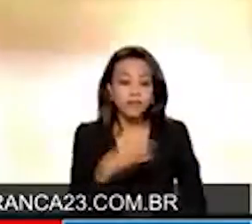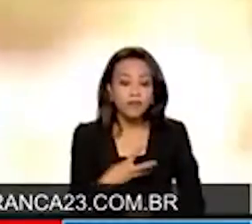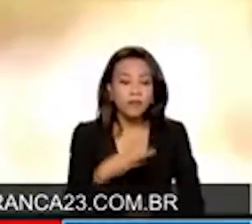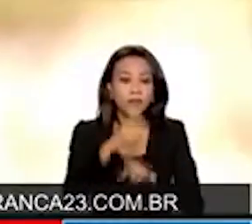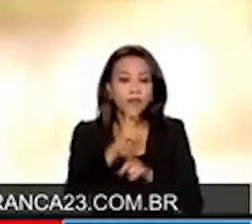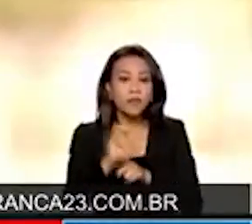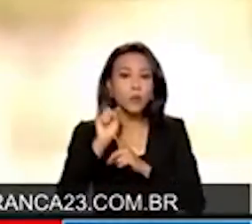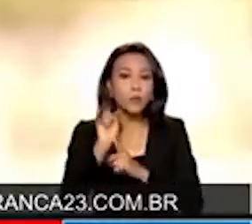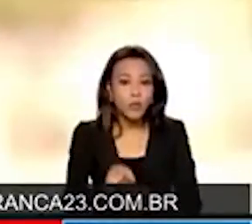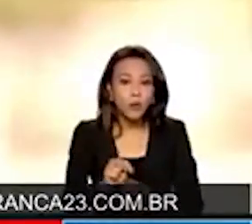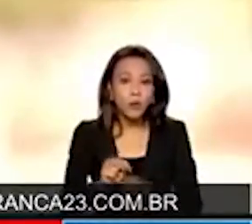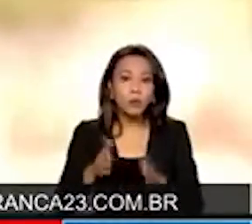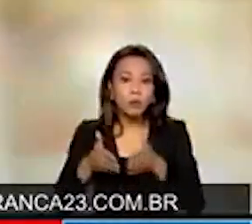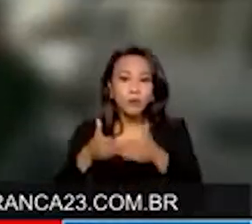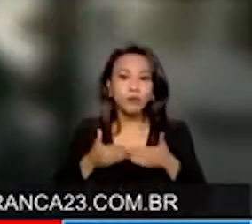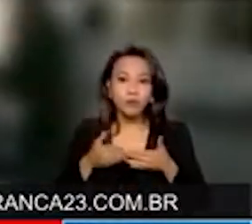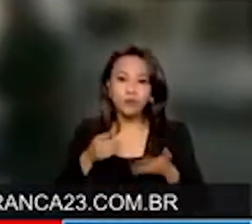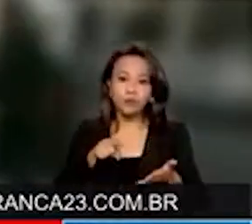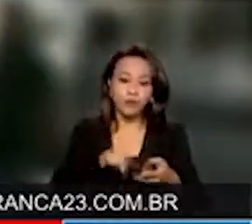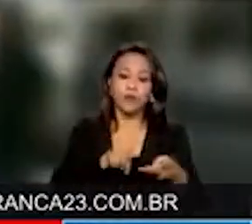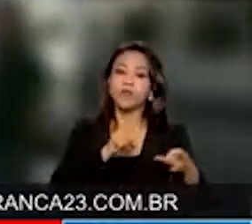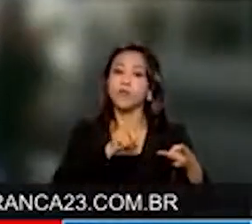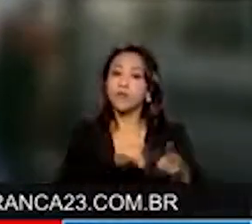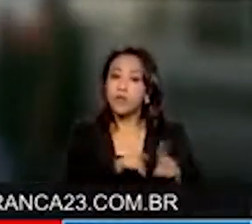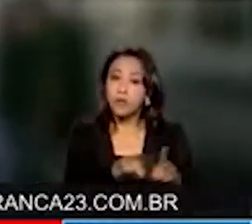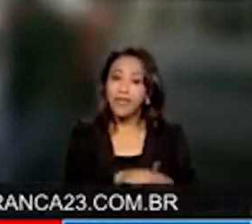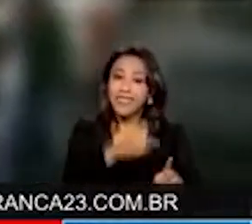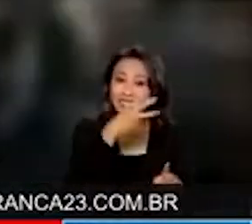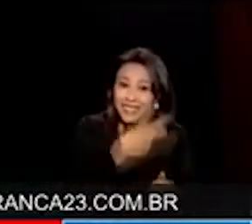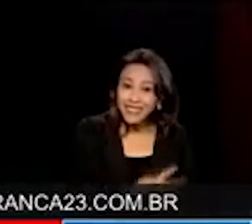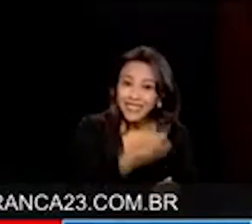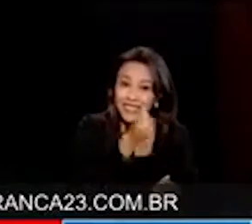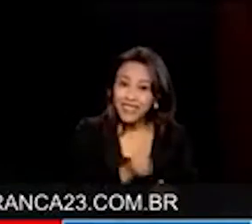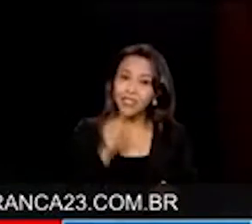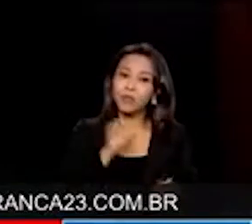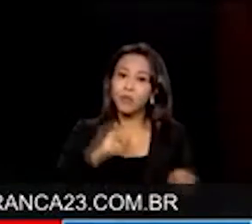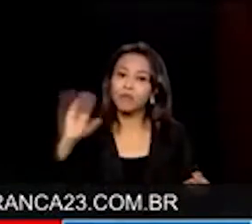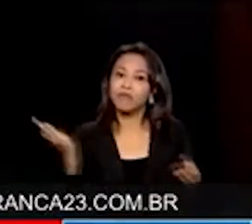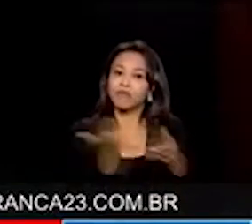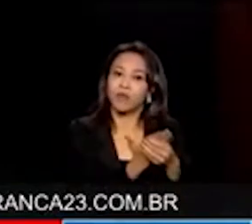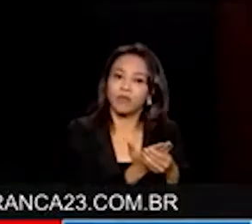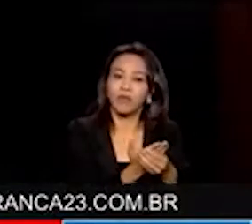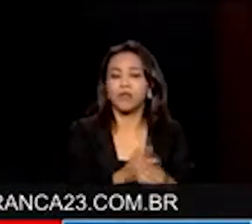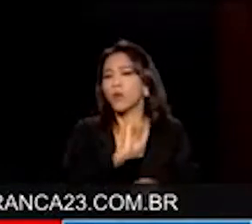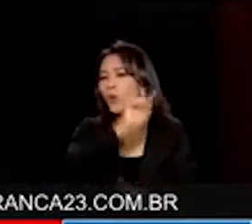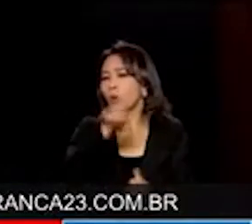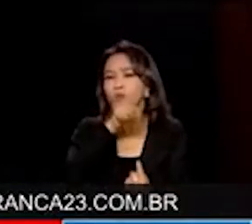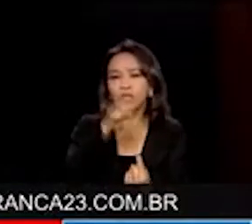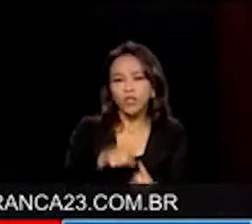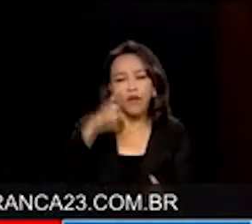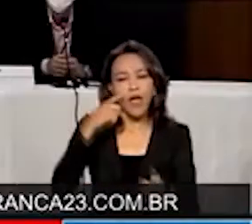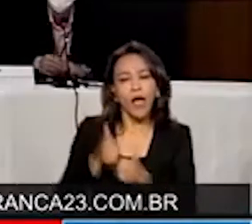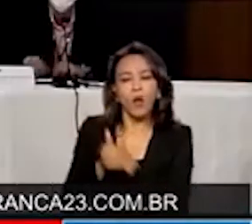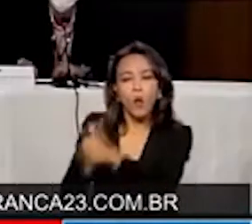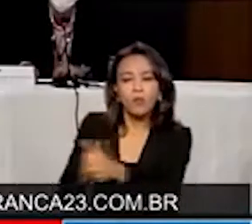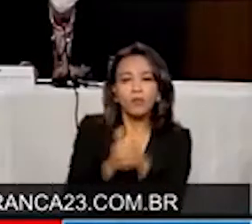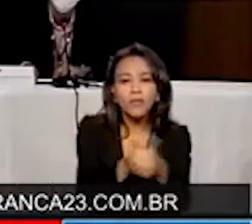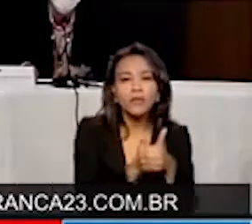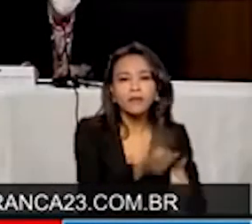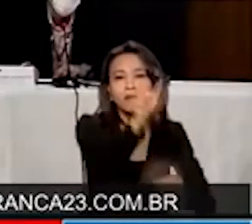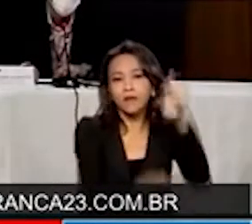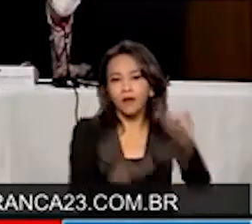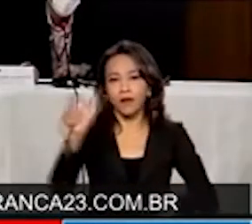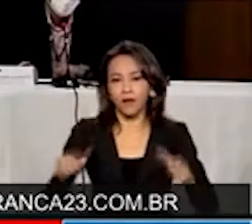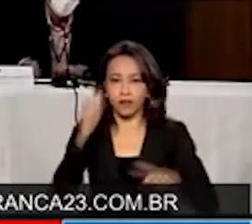diligências policiais e instaurou quase 37 mil inquéritos. O objetivo é facilitar o acompanhamento de mulheres